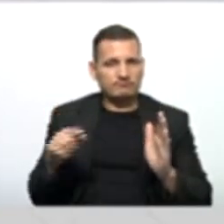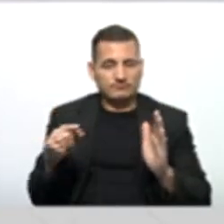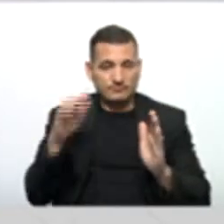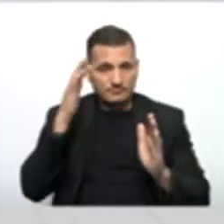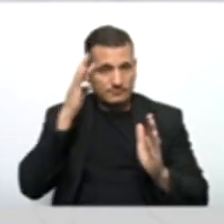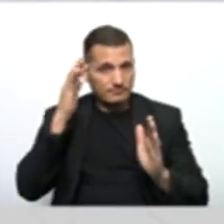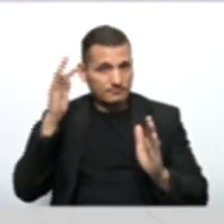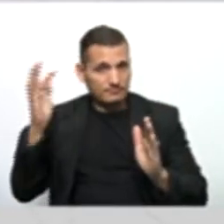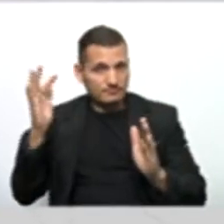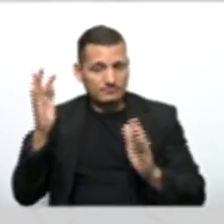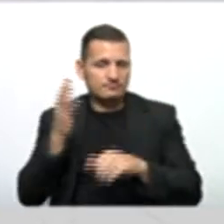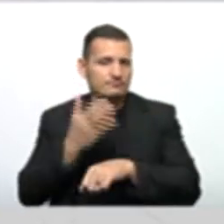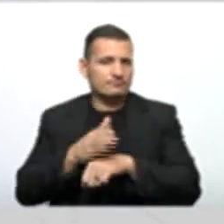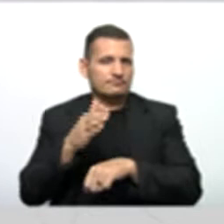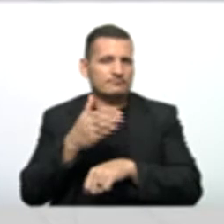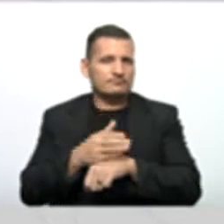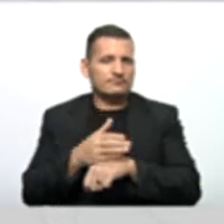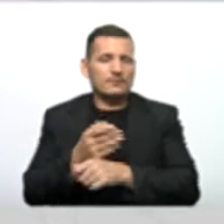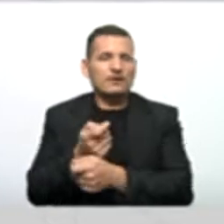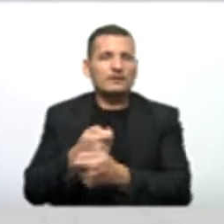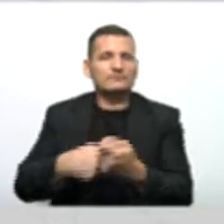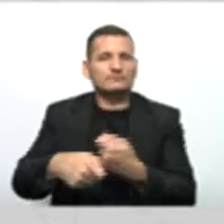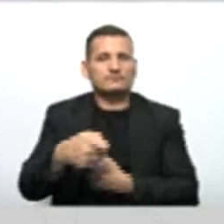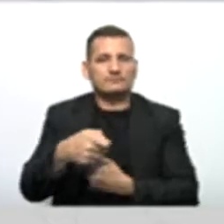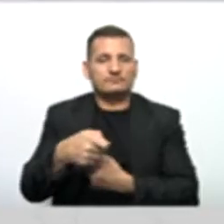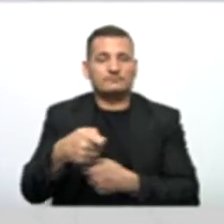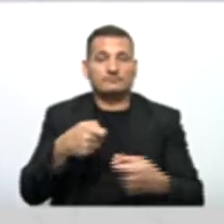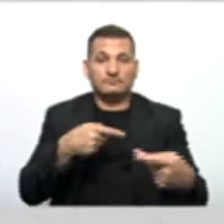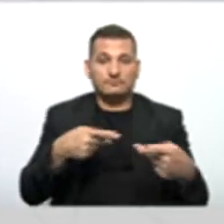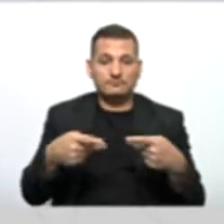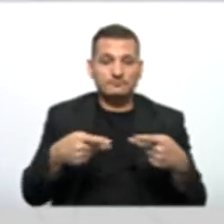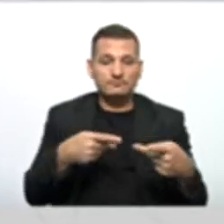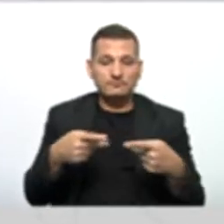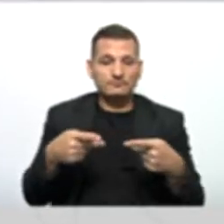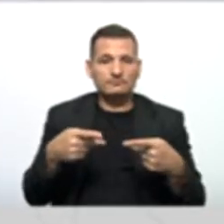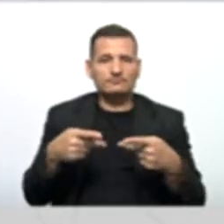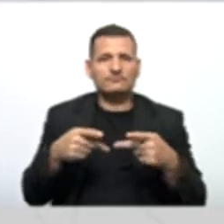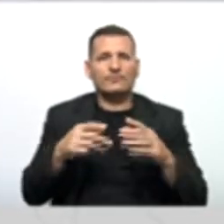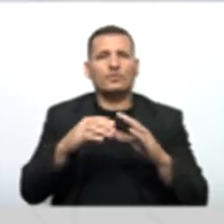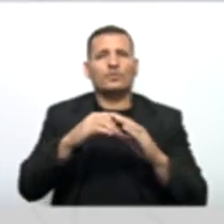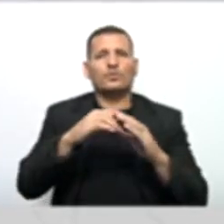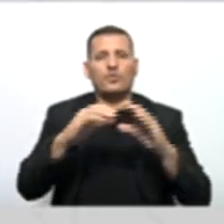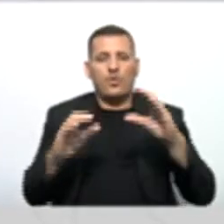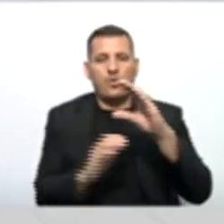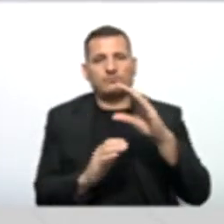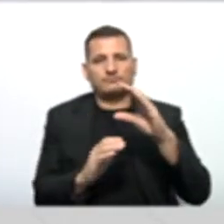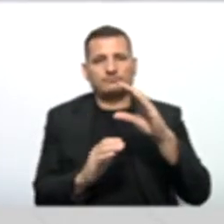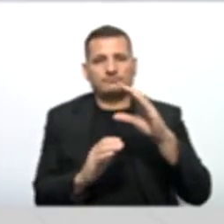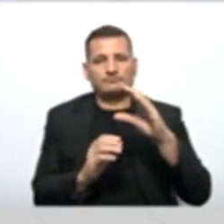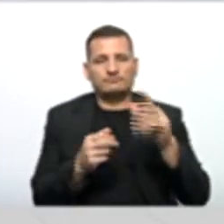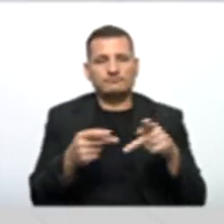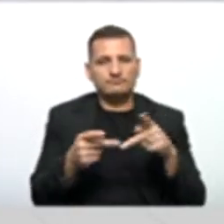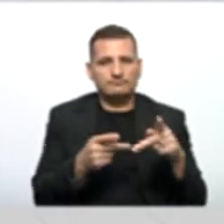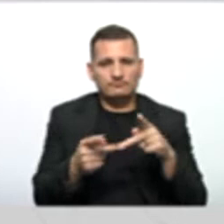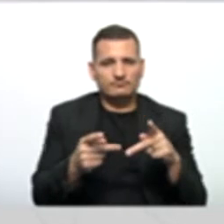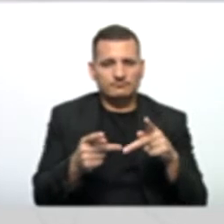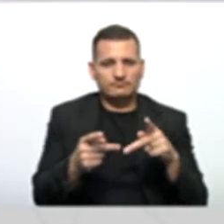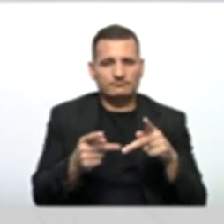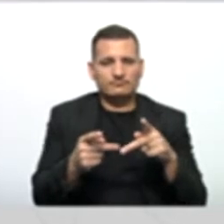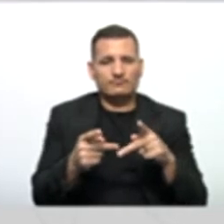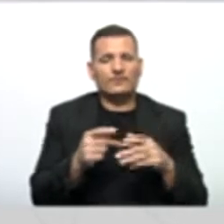prático para a administração de projeto, escopo do projeto, processos da administração